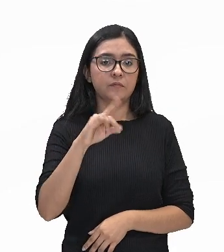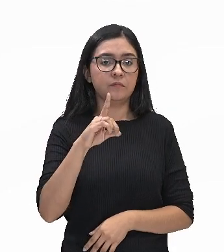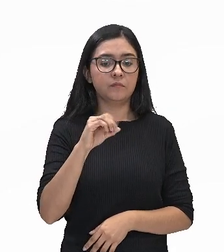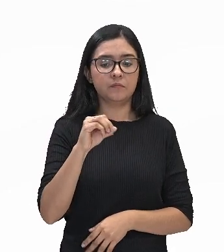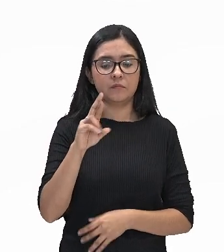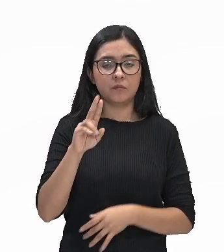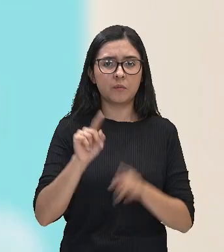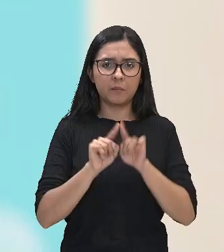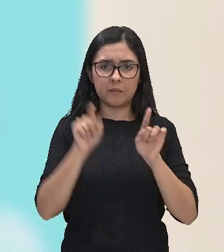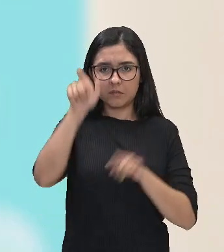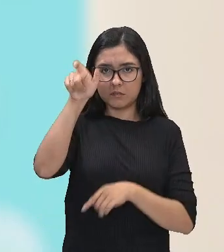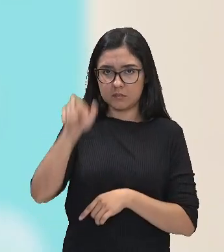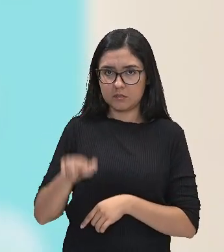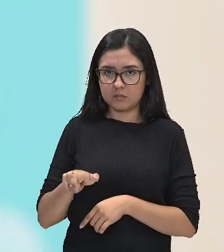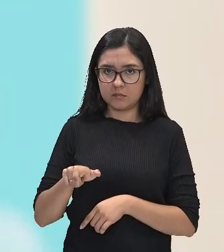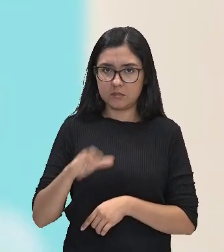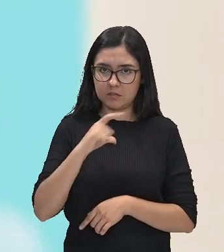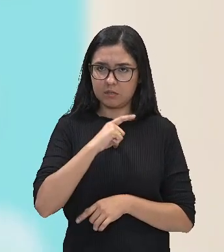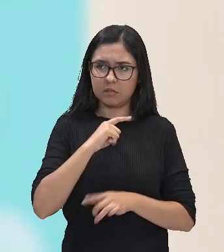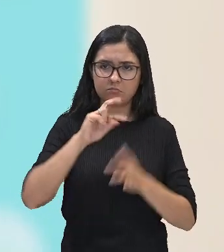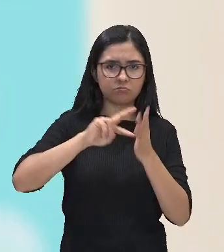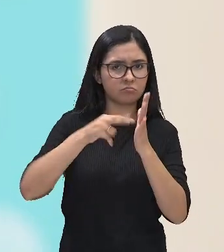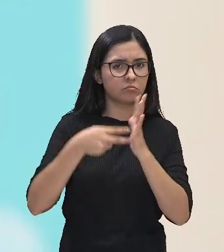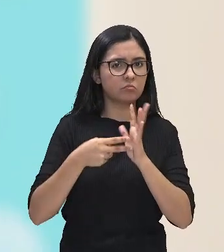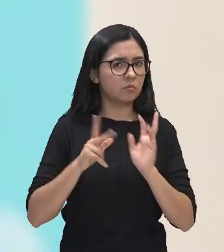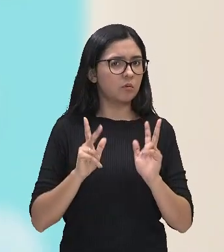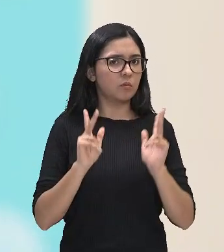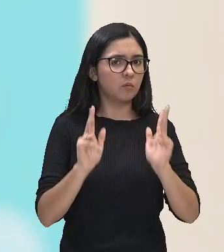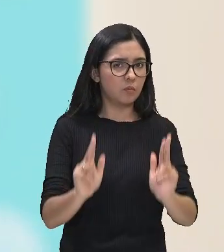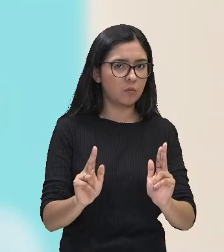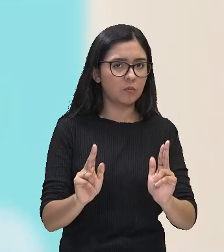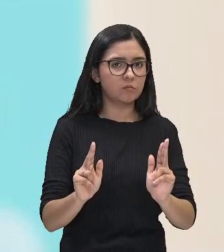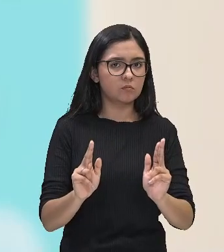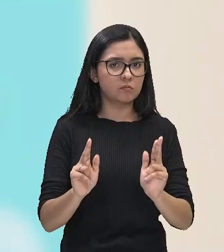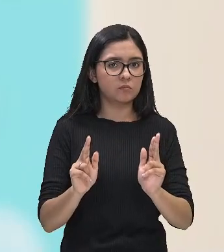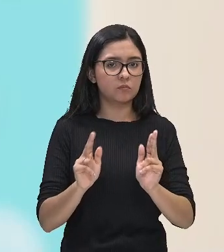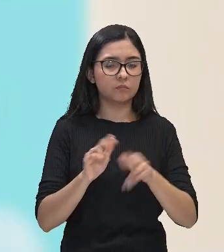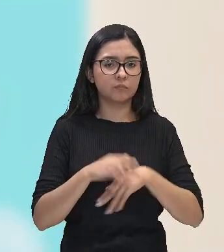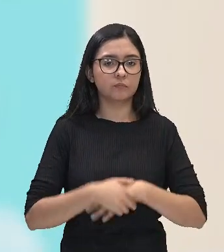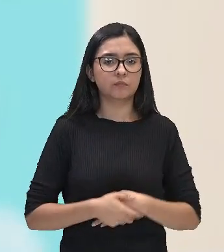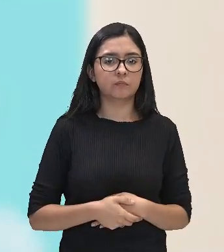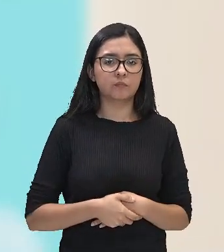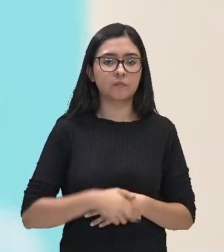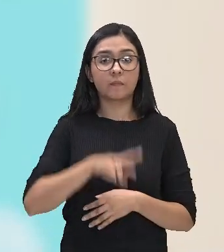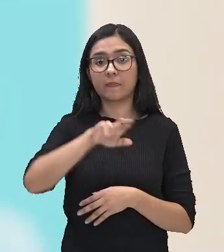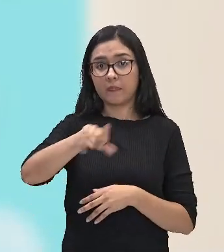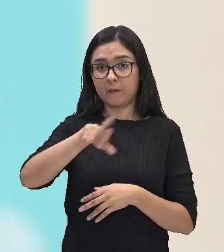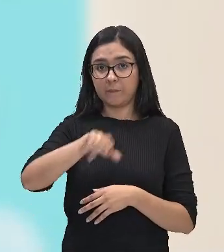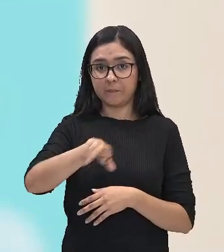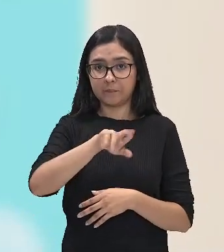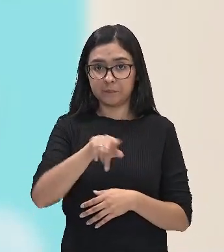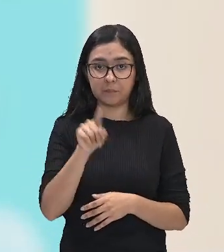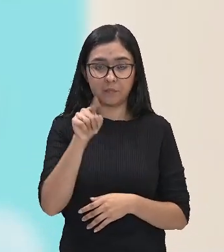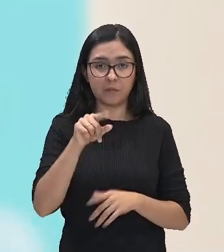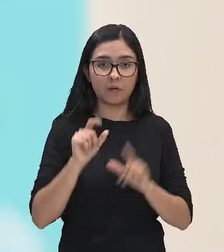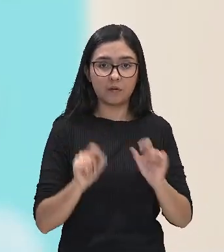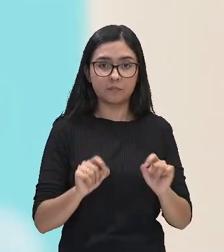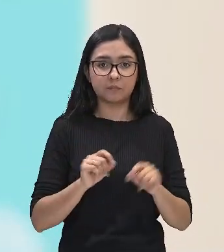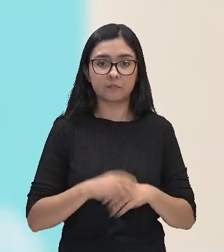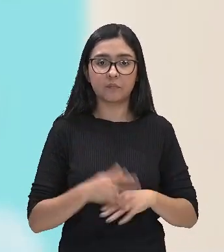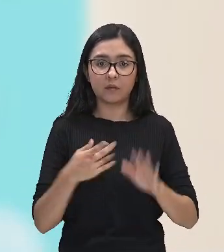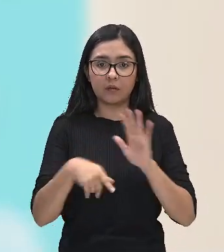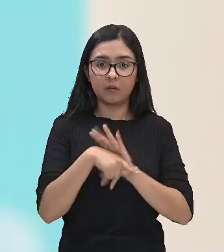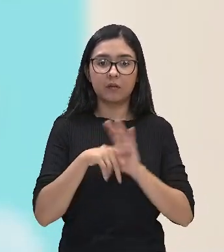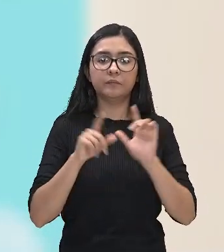poeta tem esse mesmo sentido? Ele é um fingidor? Não, né? Isso aí faz